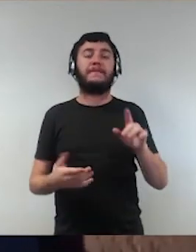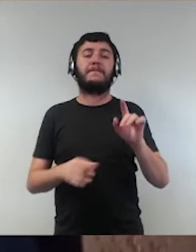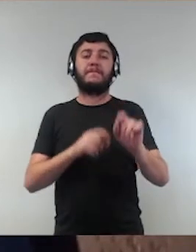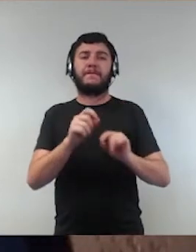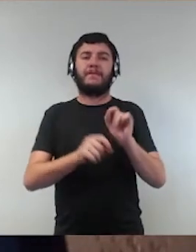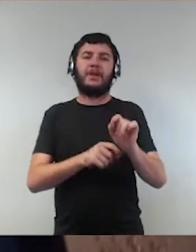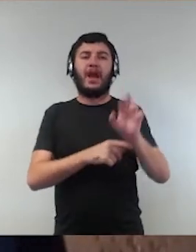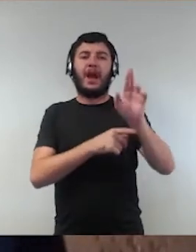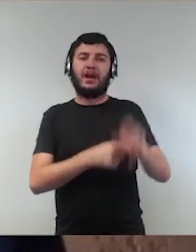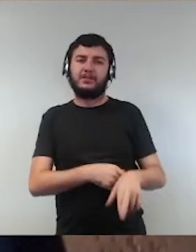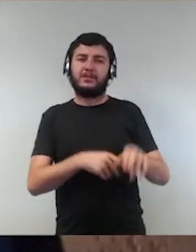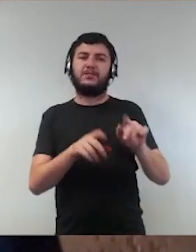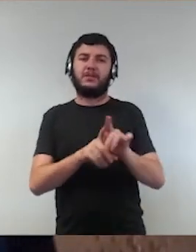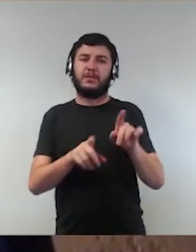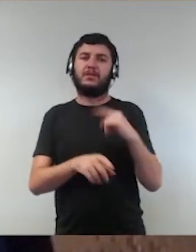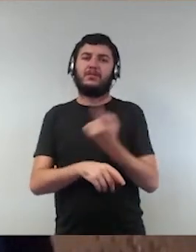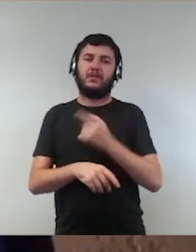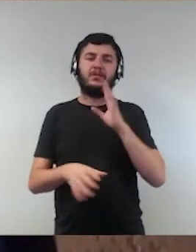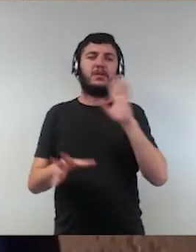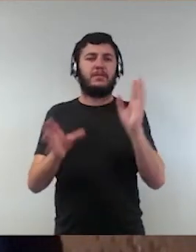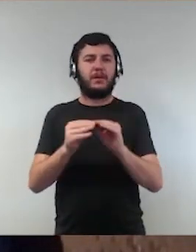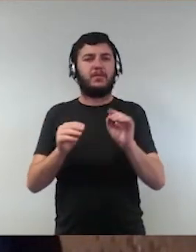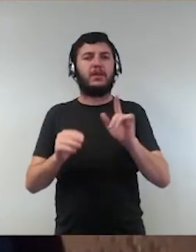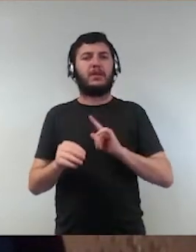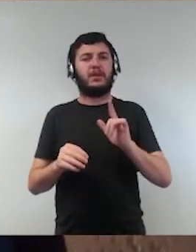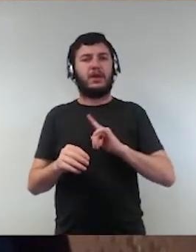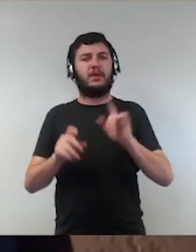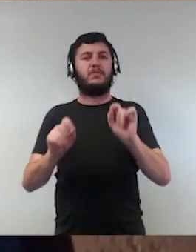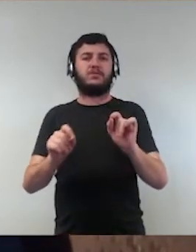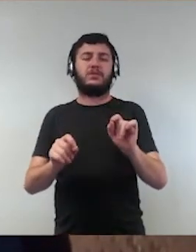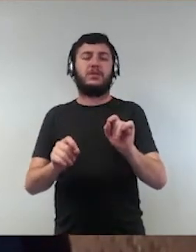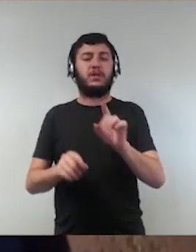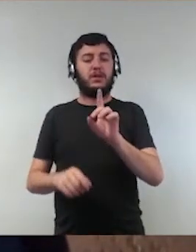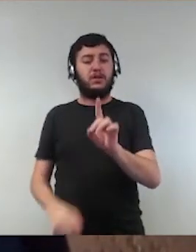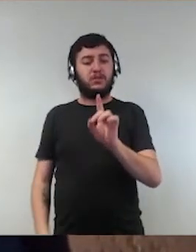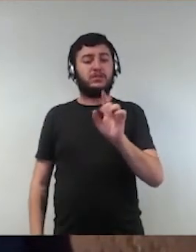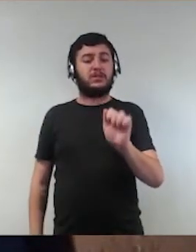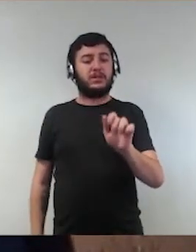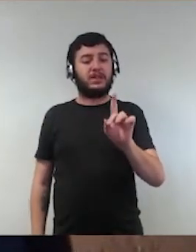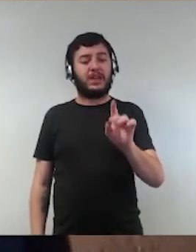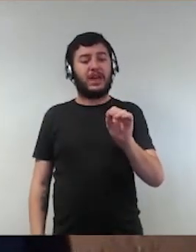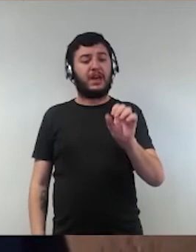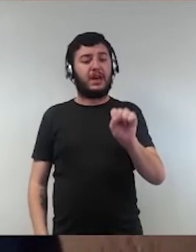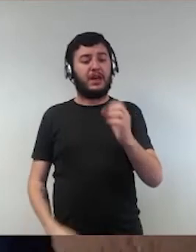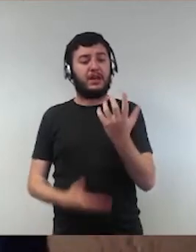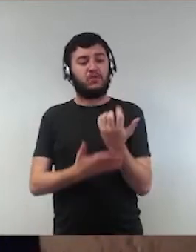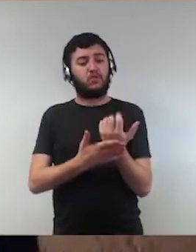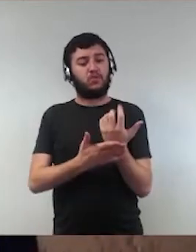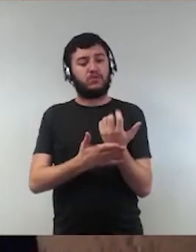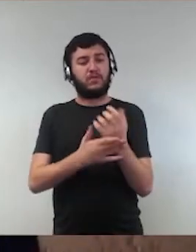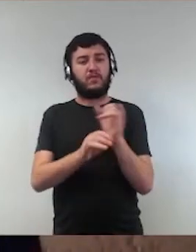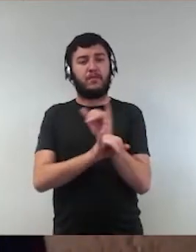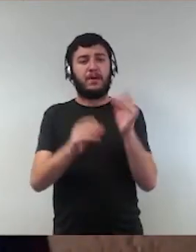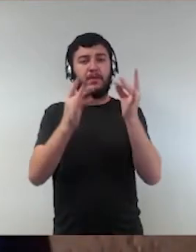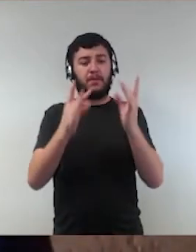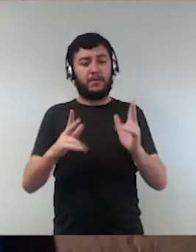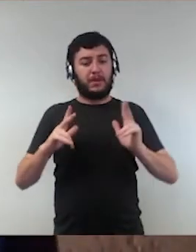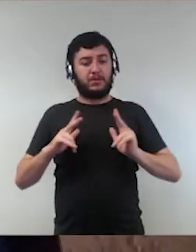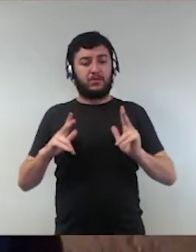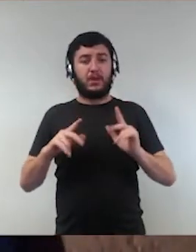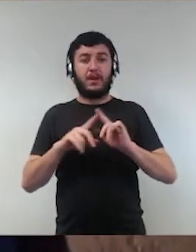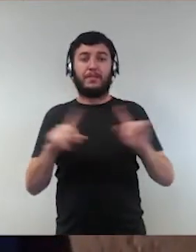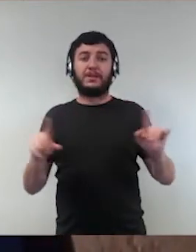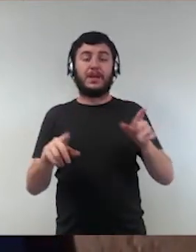uma disciplina de dados pessoais hoje em dia é justamente reconhecer o risco que existe para o cidadão no tratamento dos seus dados. Você